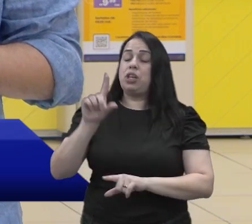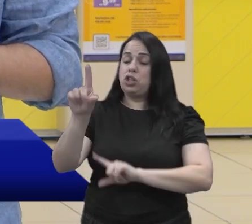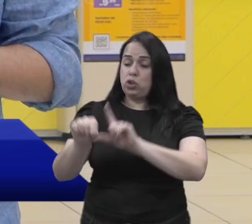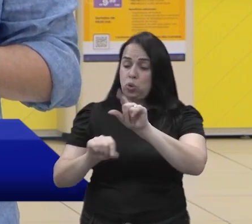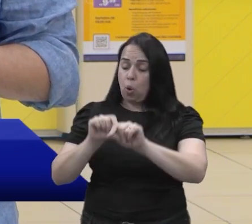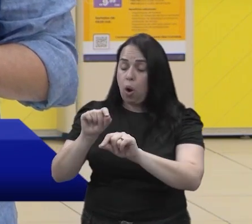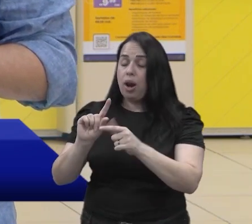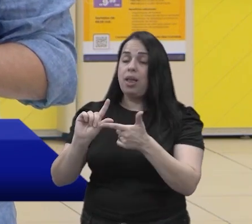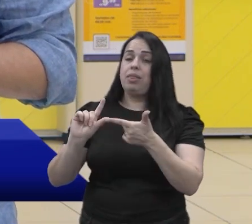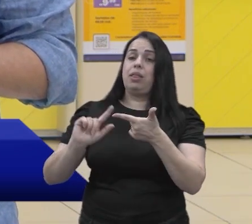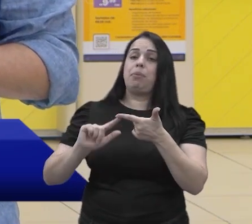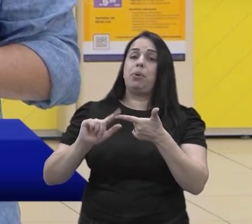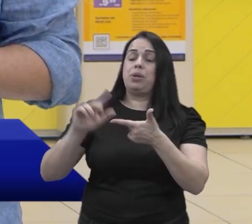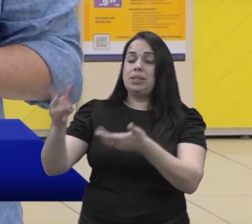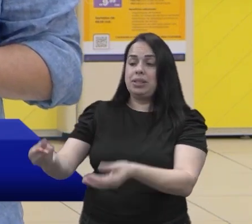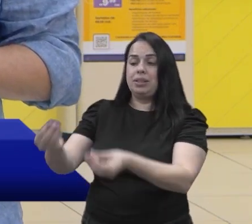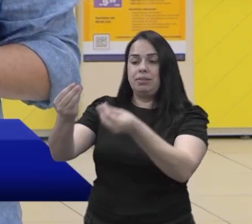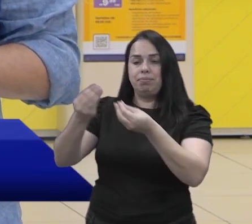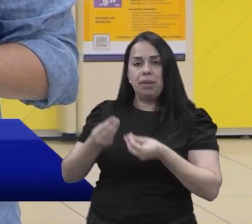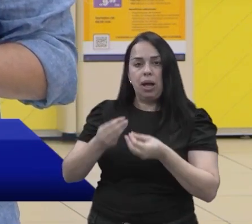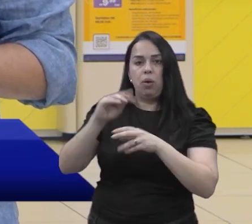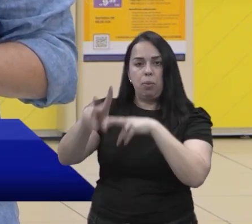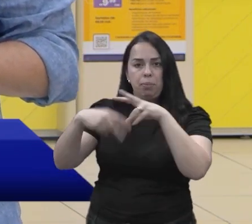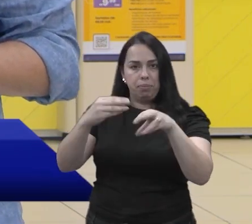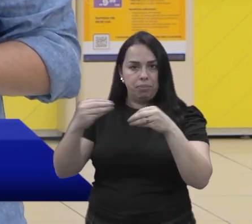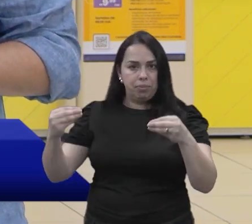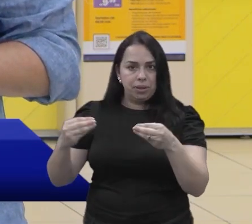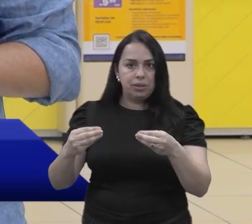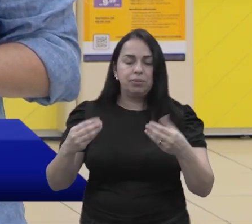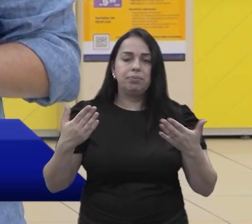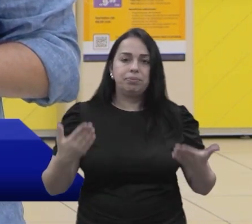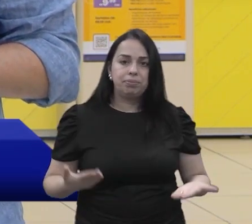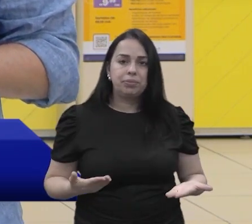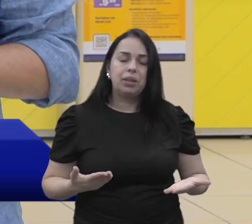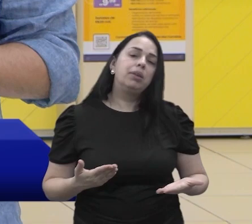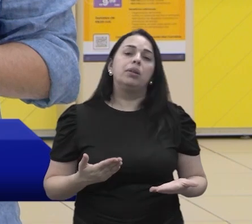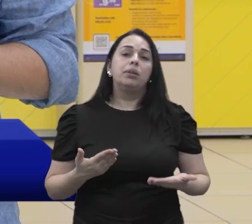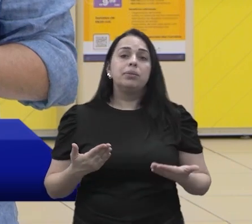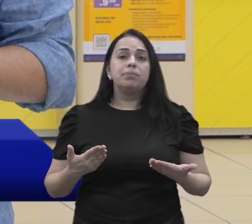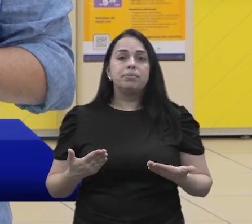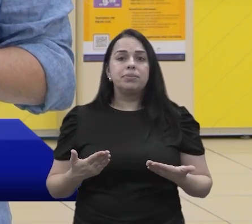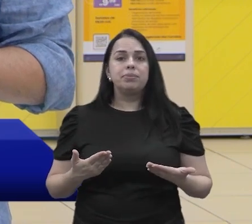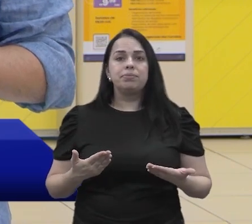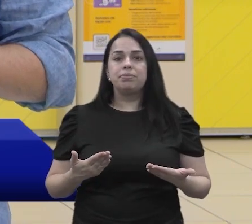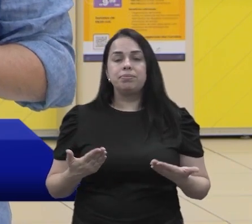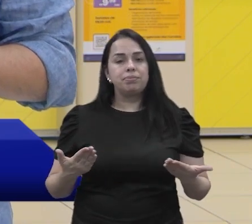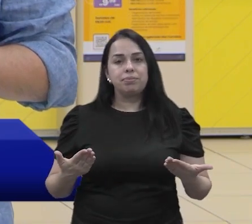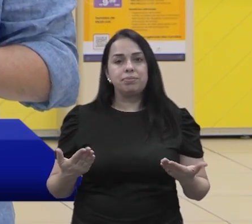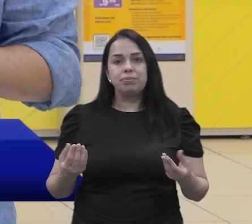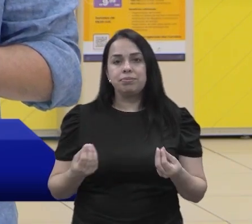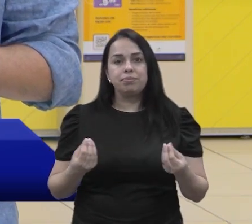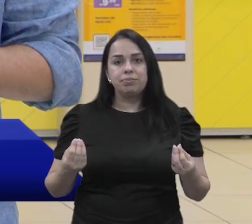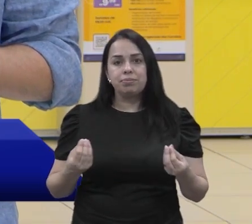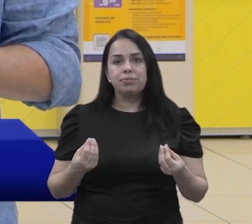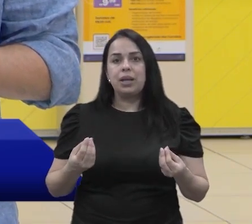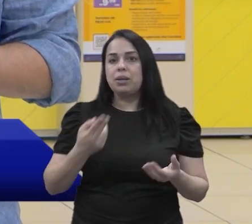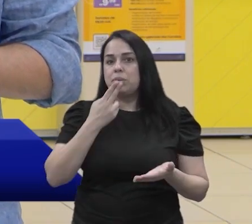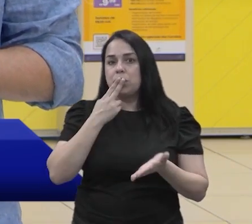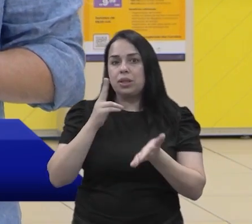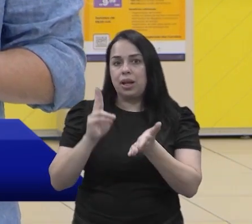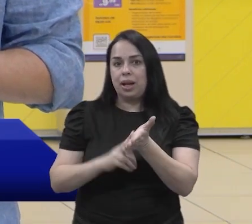ficam disponíveis até o dia 13 de dezembro e essa também é a data para a entrega dos presentes,